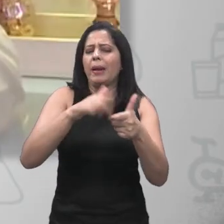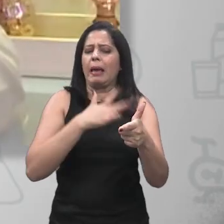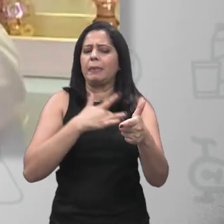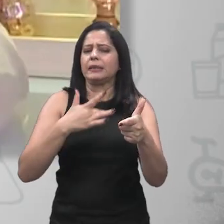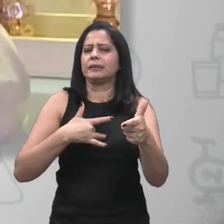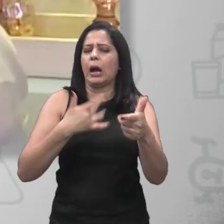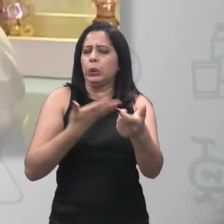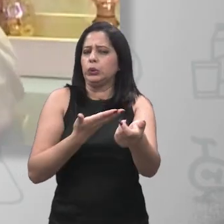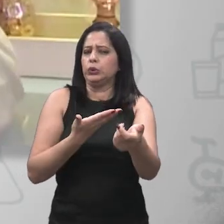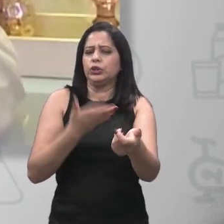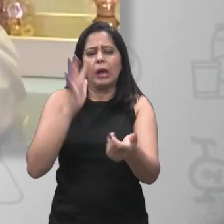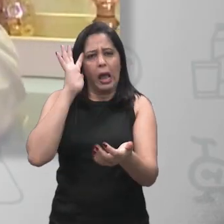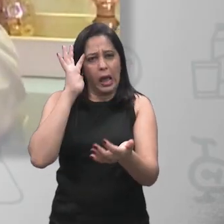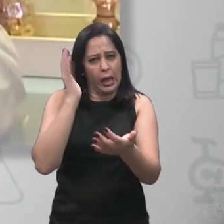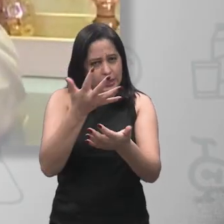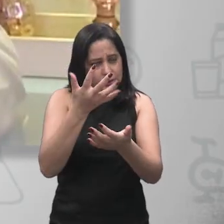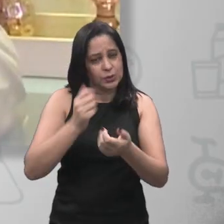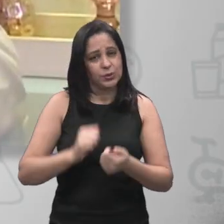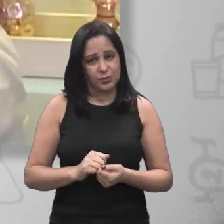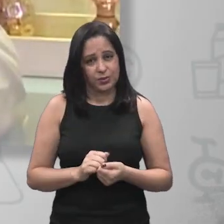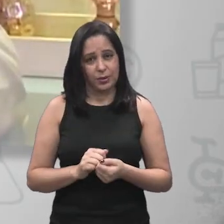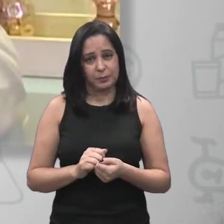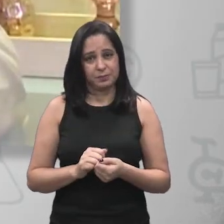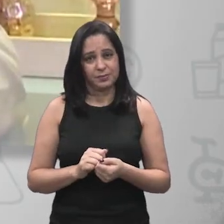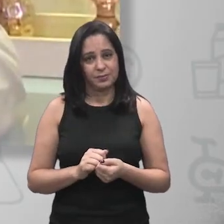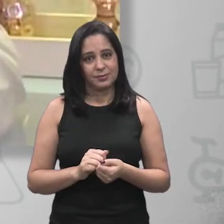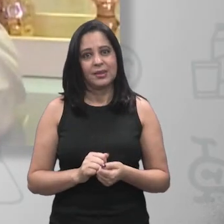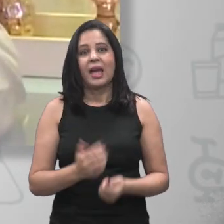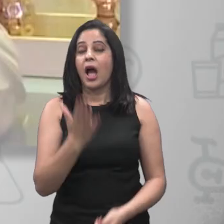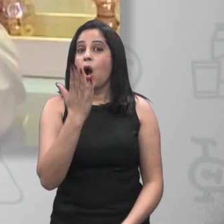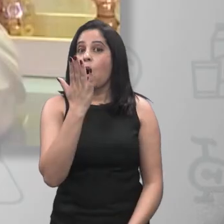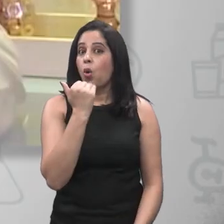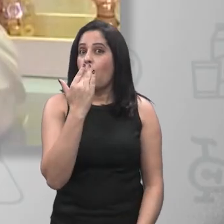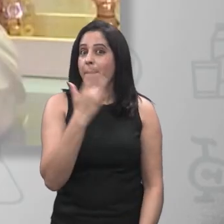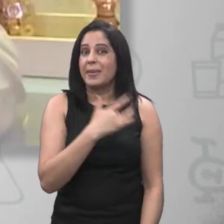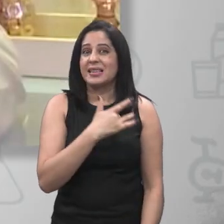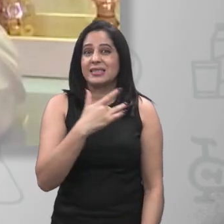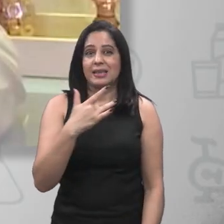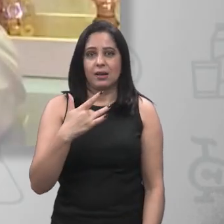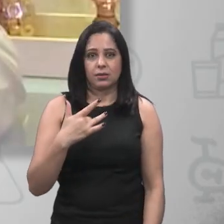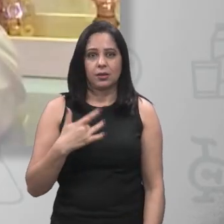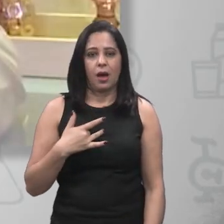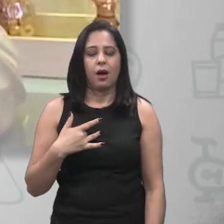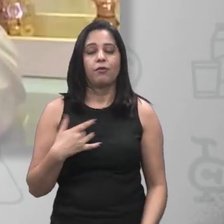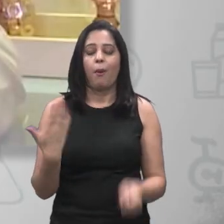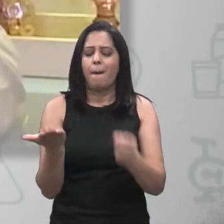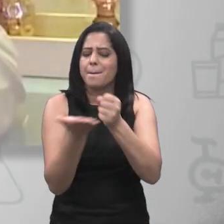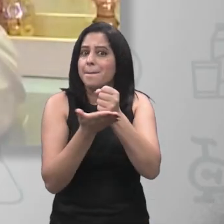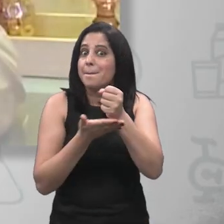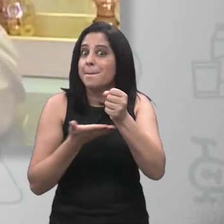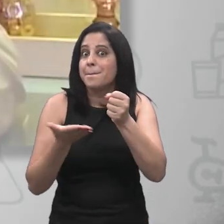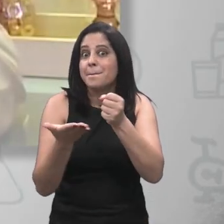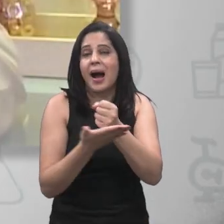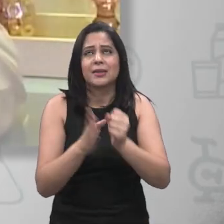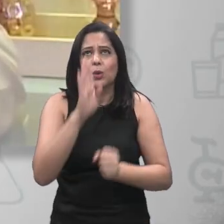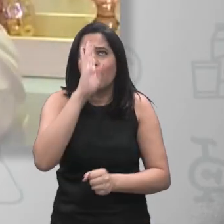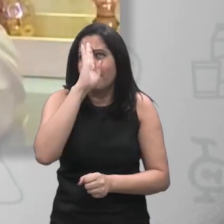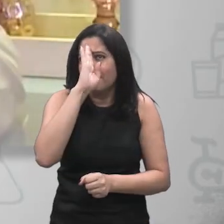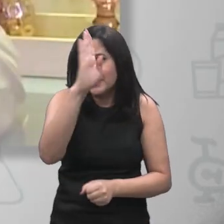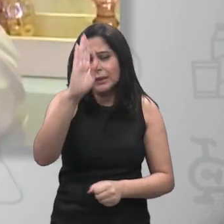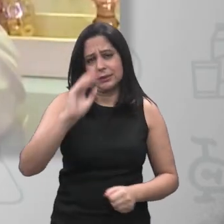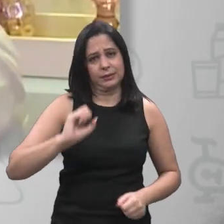de saúde, como esse que eu vou falar agora para você. E a alimentação tem que ser a base. Ela